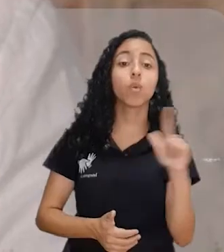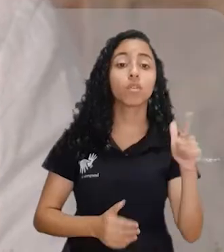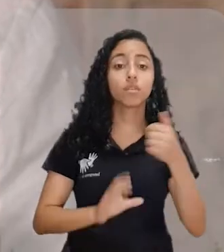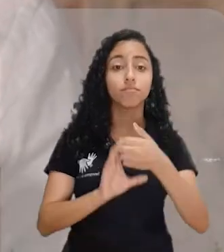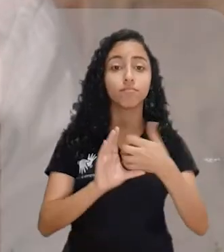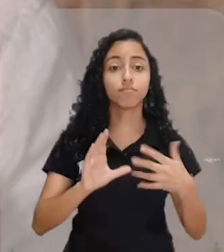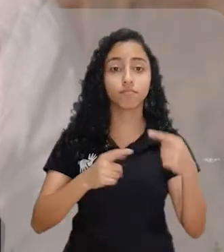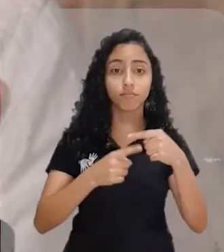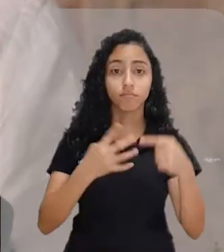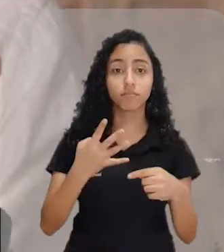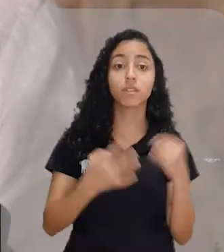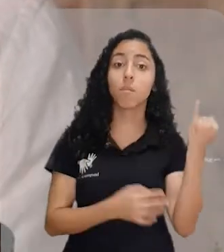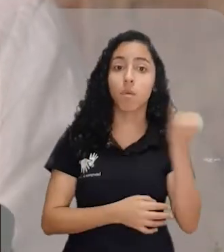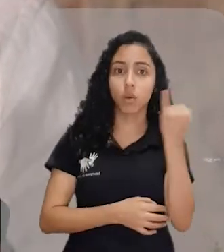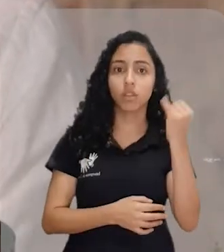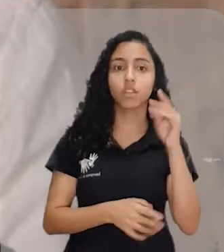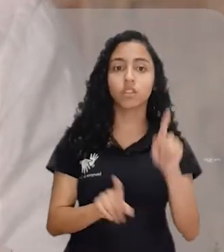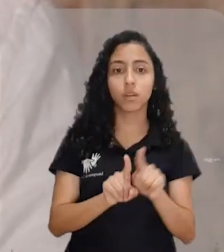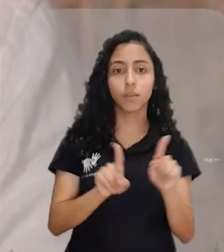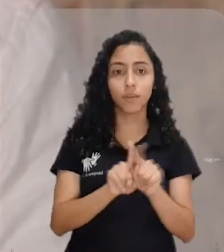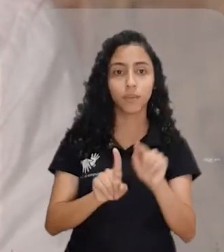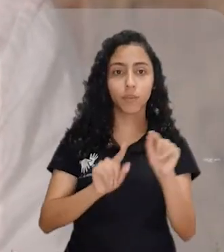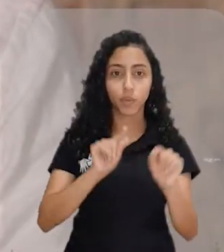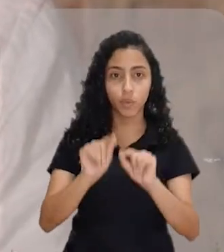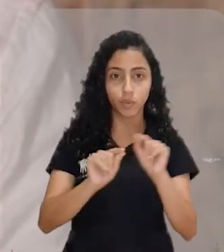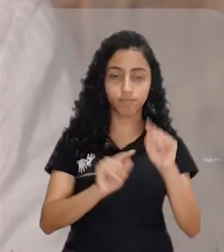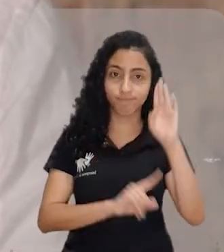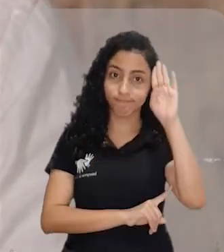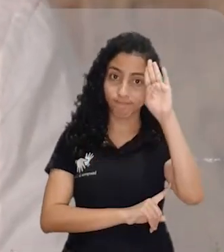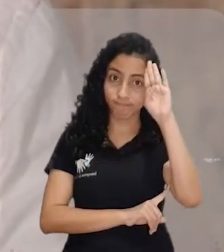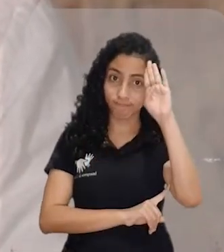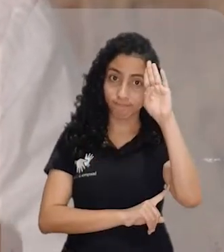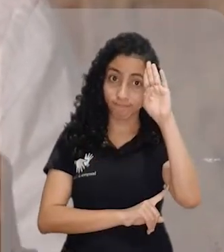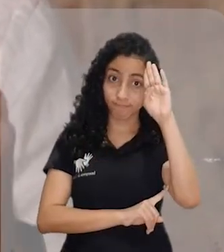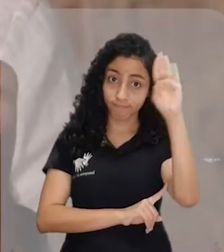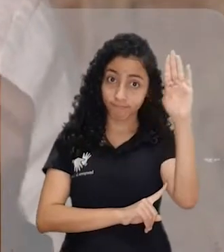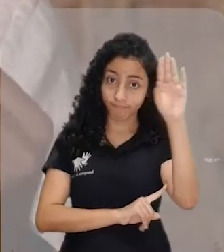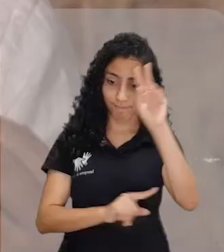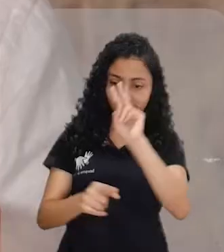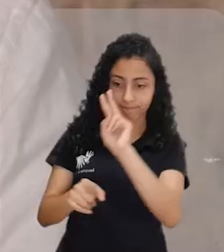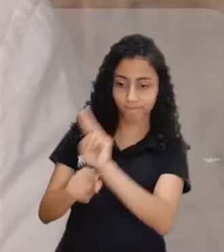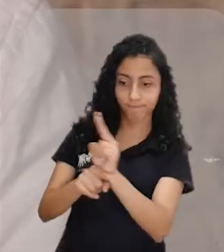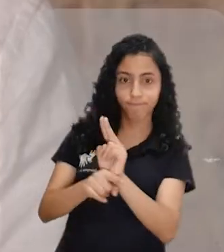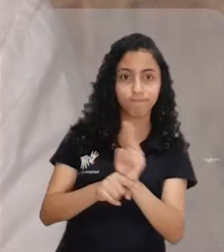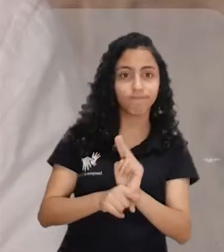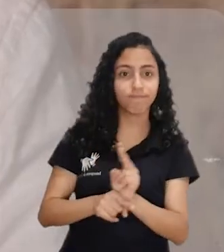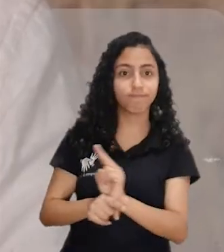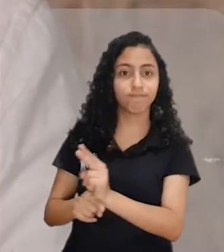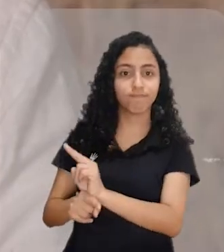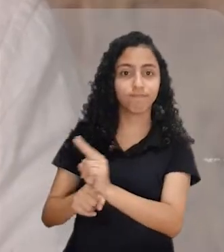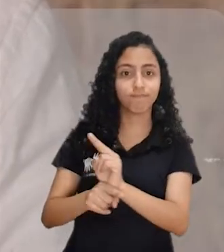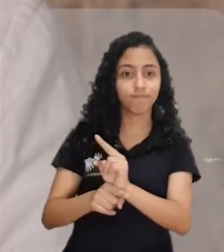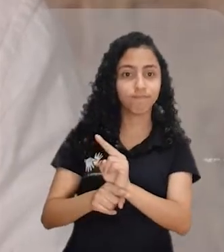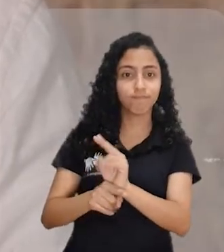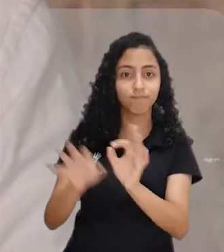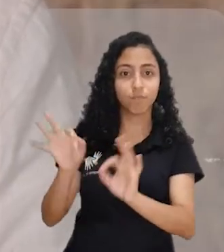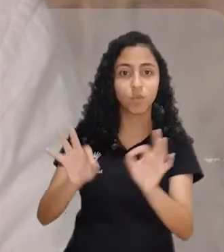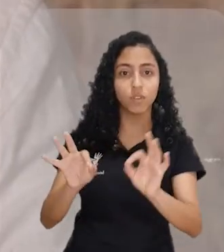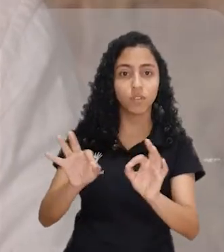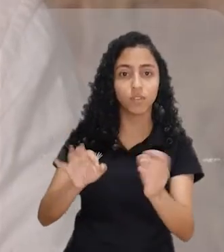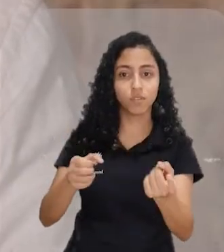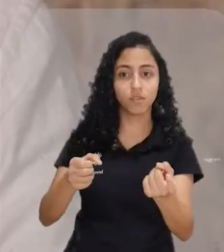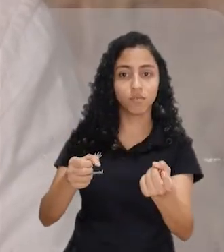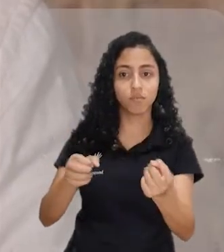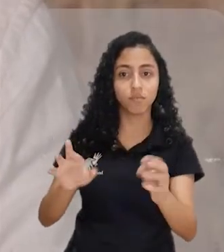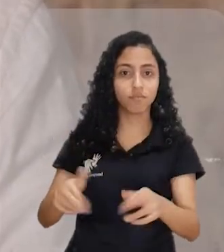Bom, outro aspecto que é muito importante que a gente entenda também, é fundamental que a gente faça o monitoramento